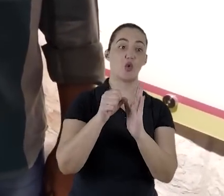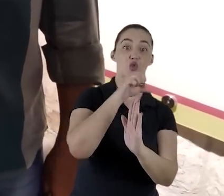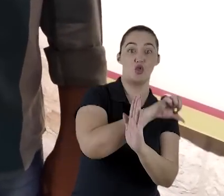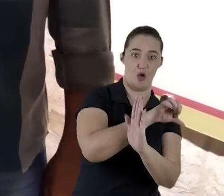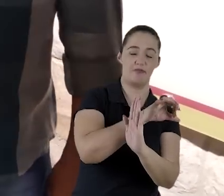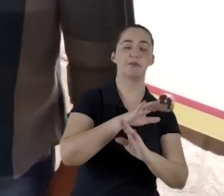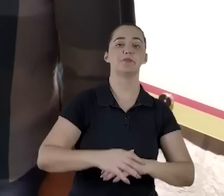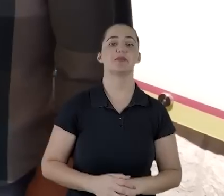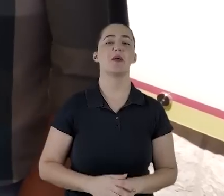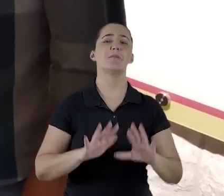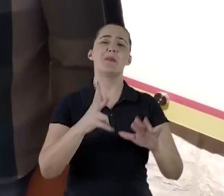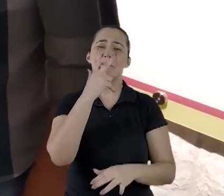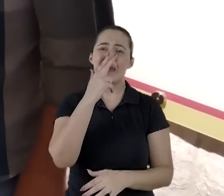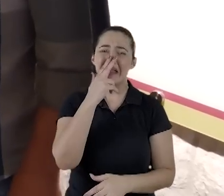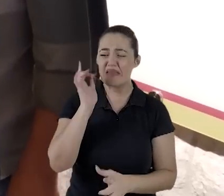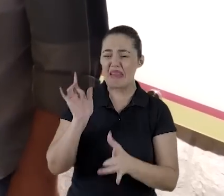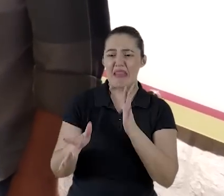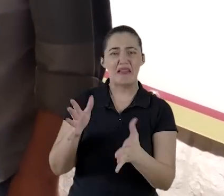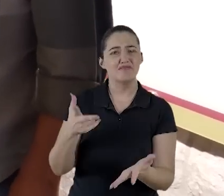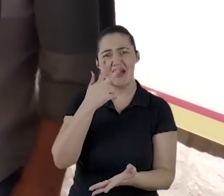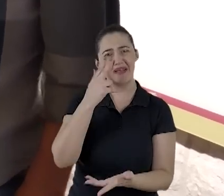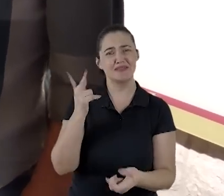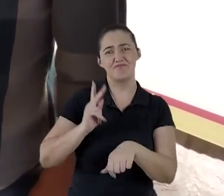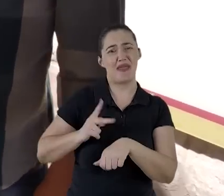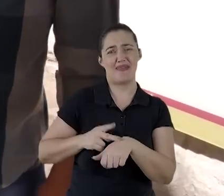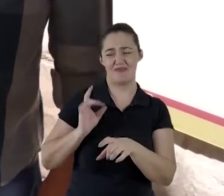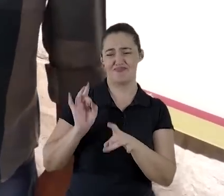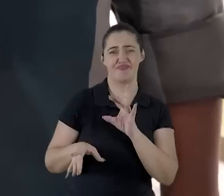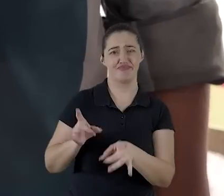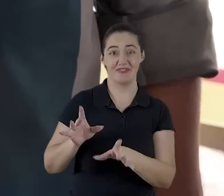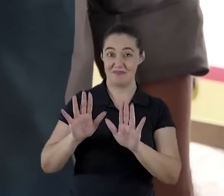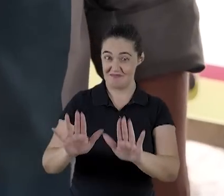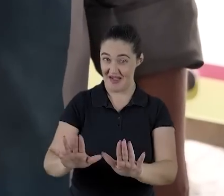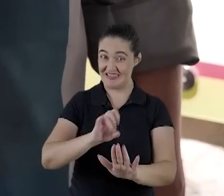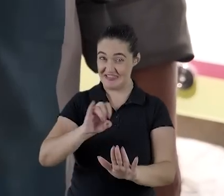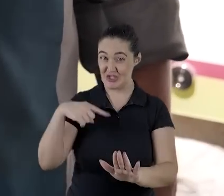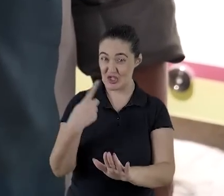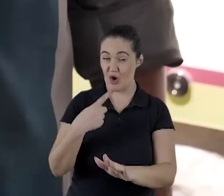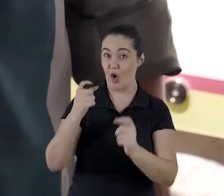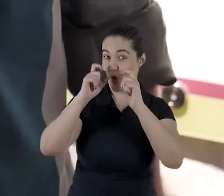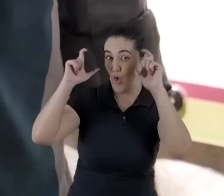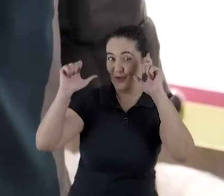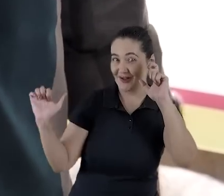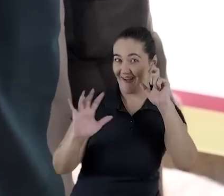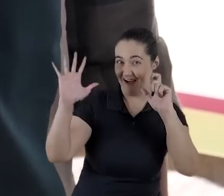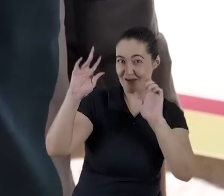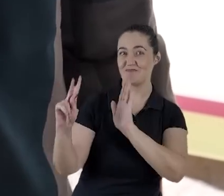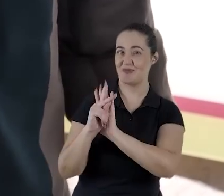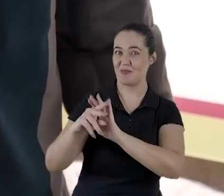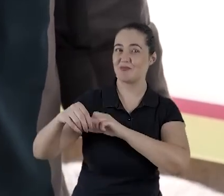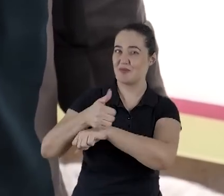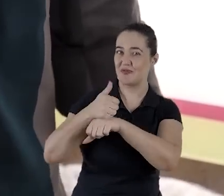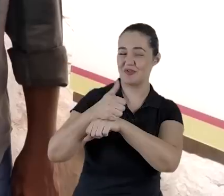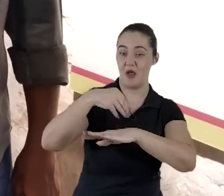IX. Eu sei que para você parece apenas pedaços, cacos de barro, mas com o olhar da arqueologia dá